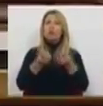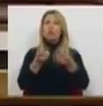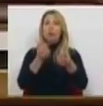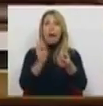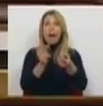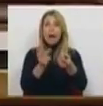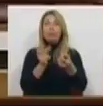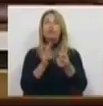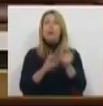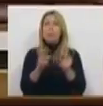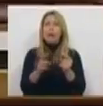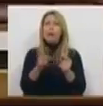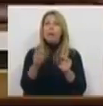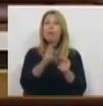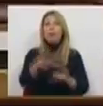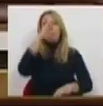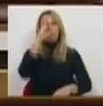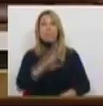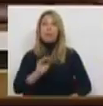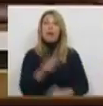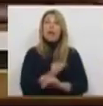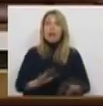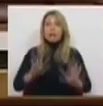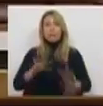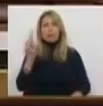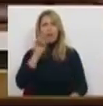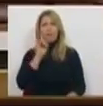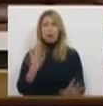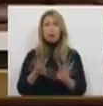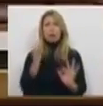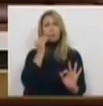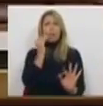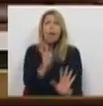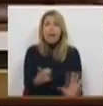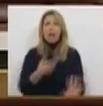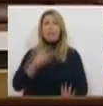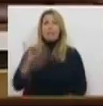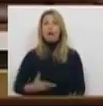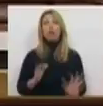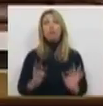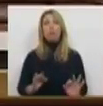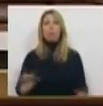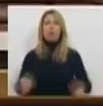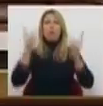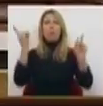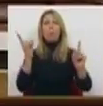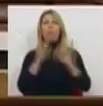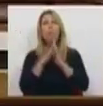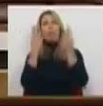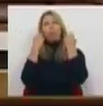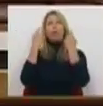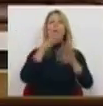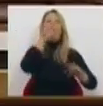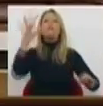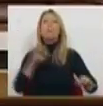próximos anos, sabendo que as crianças devem ser valorizadas como tal, por direito próprio e não na subserviência à sua